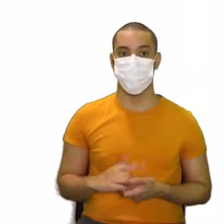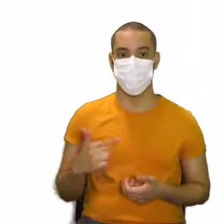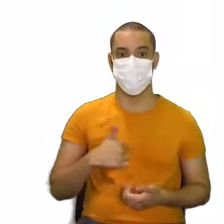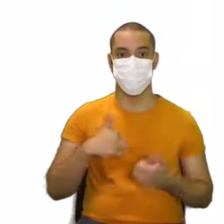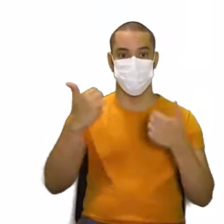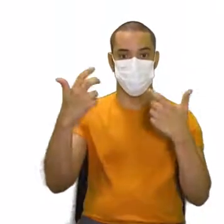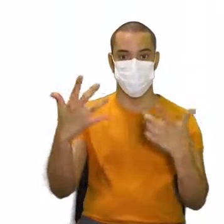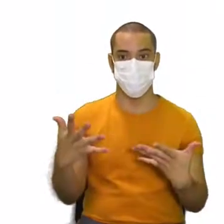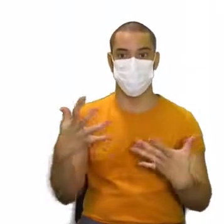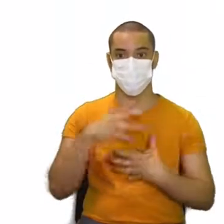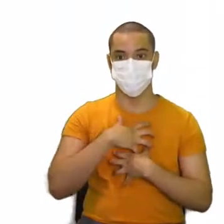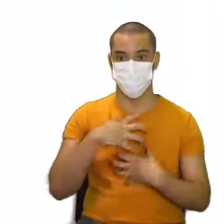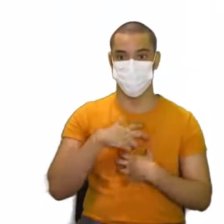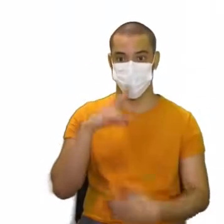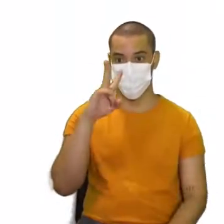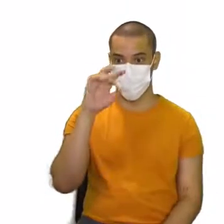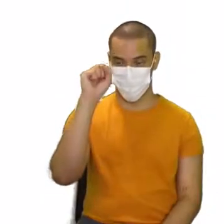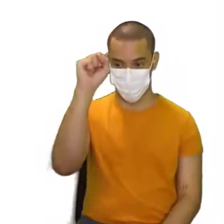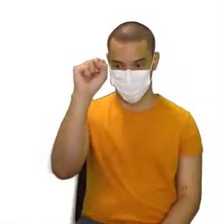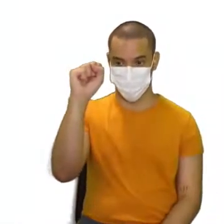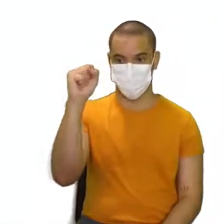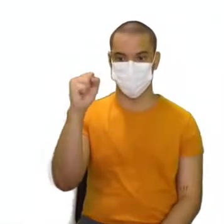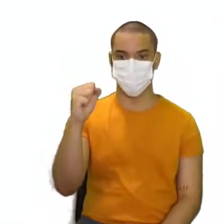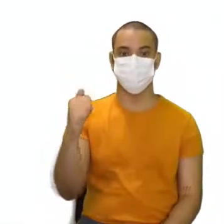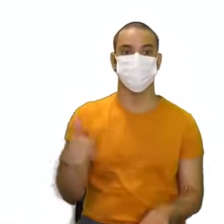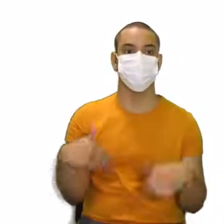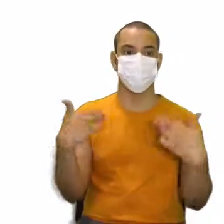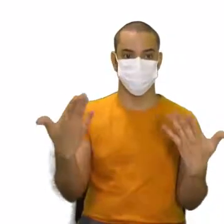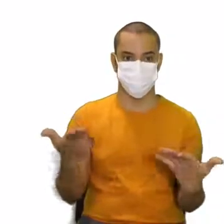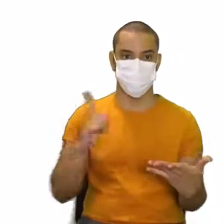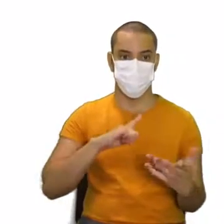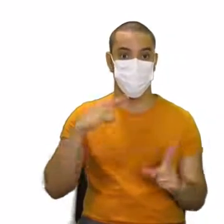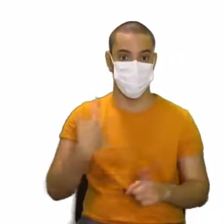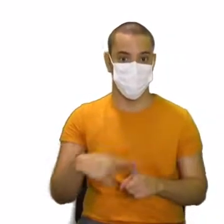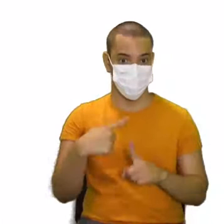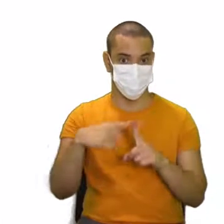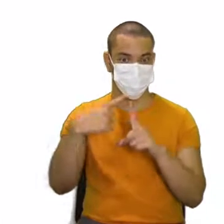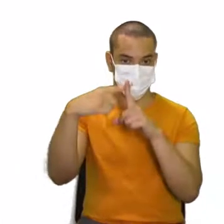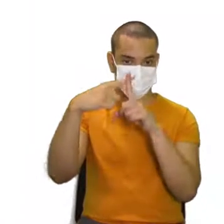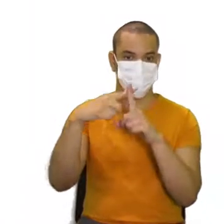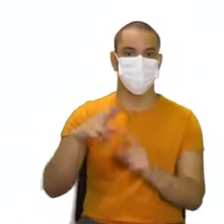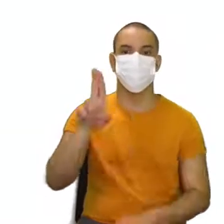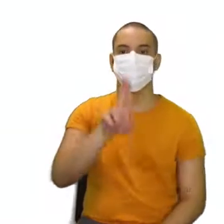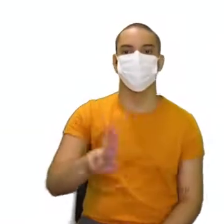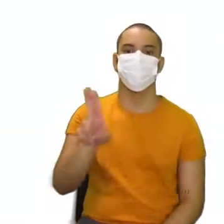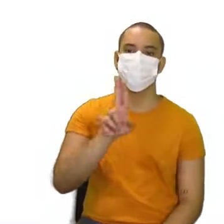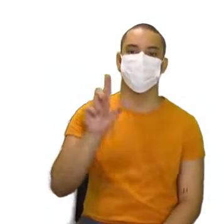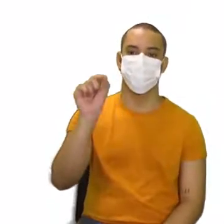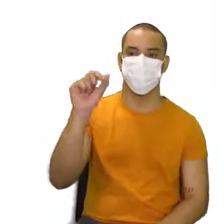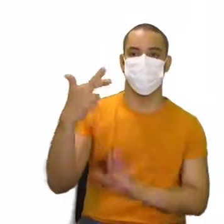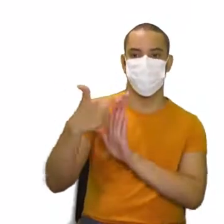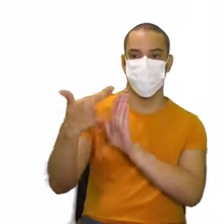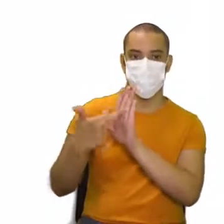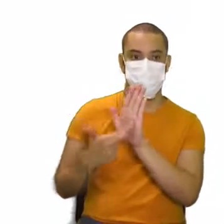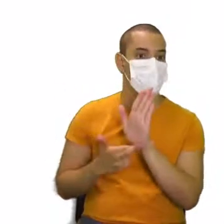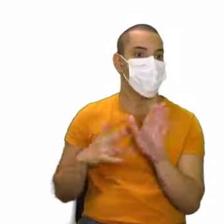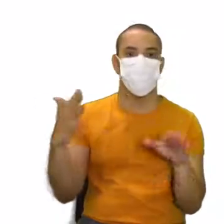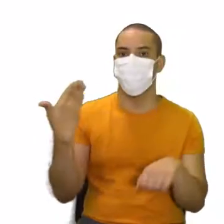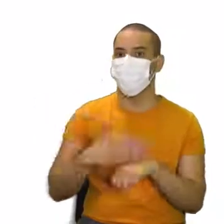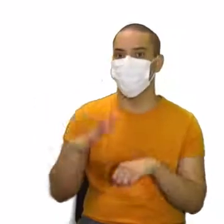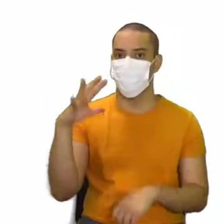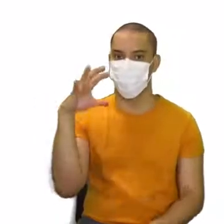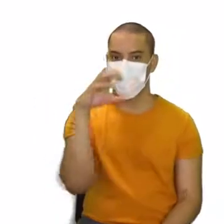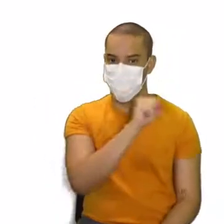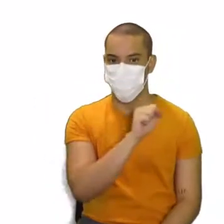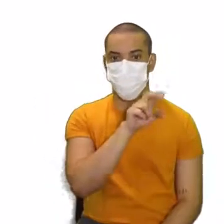determinar o sentido da força magnética quando a carga for positiva utiliza-se uma regra prática